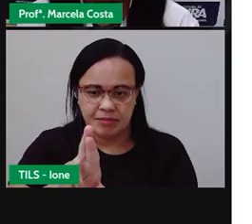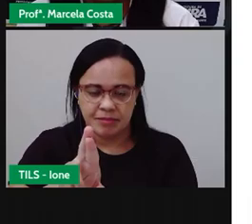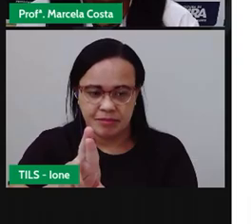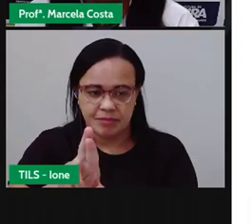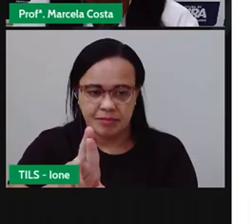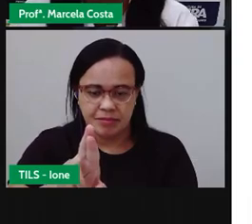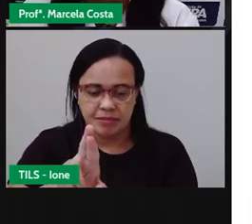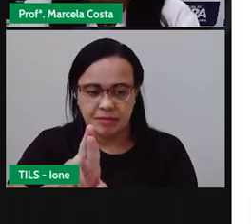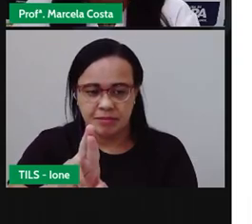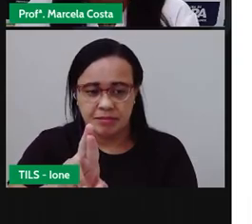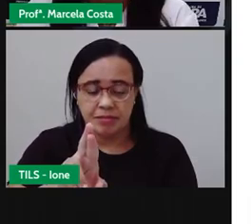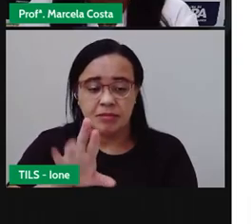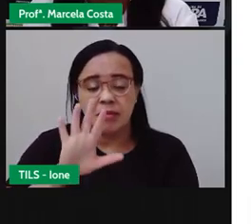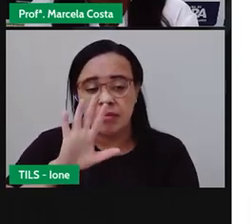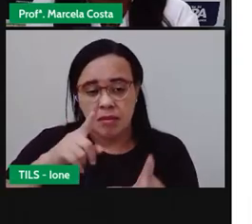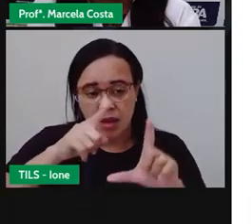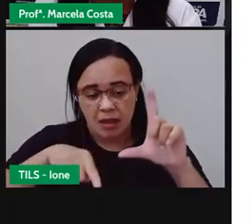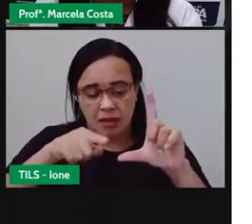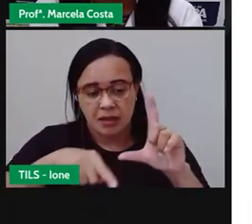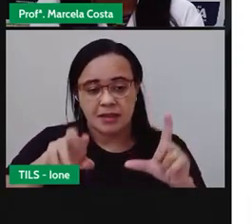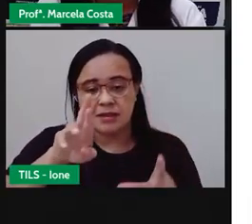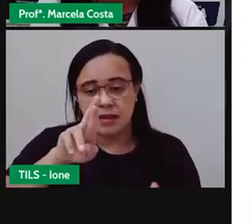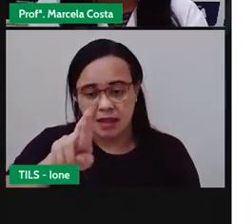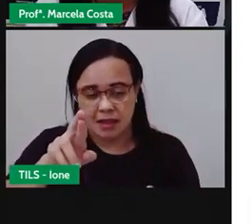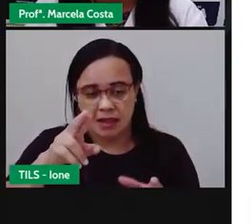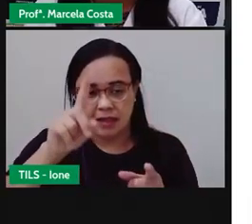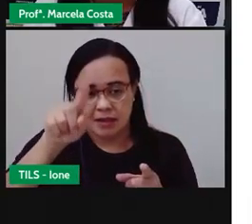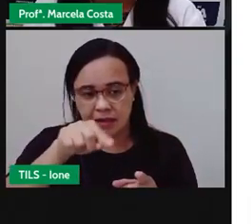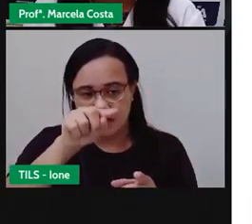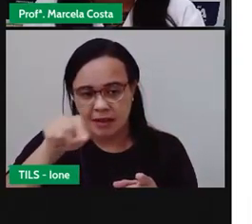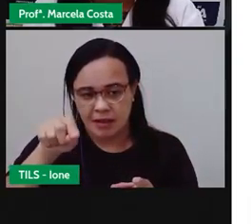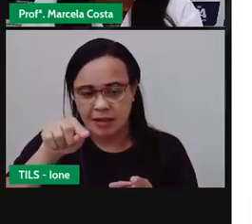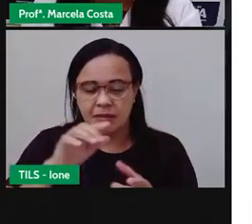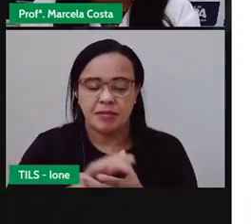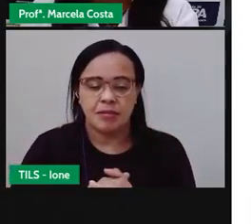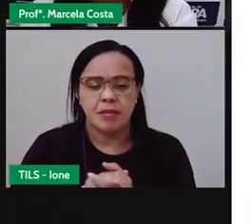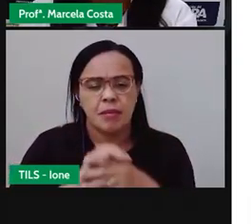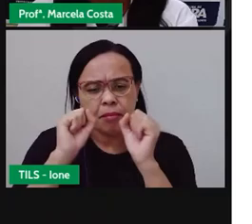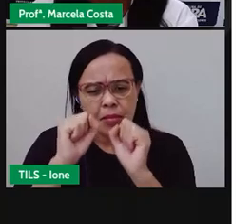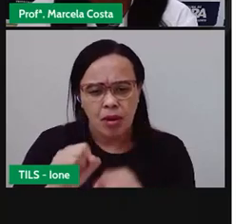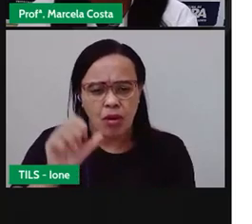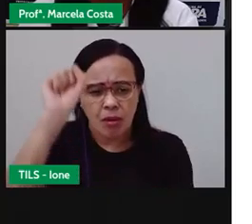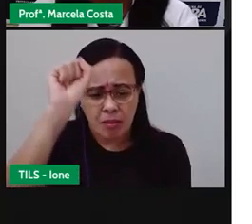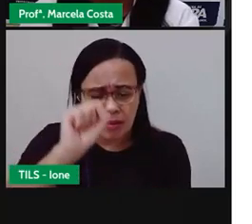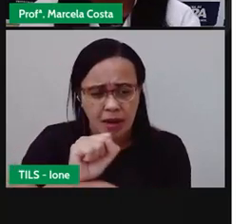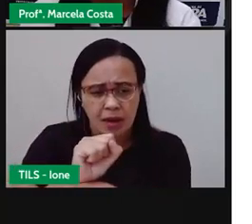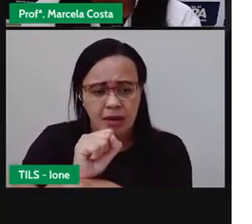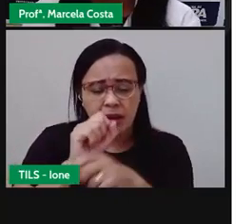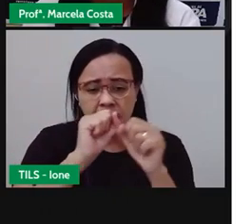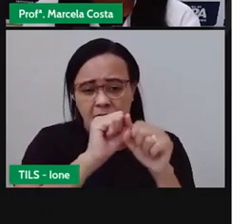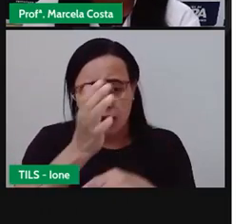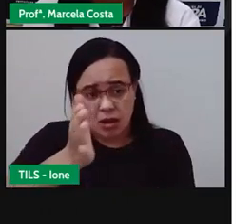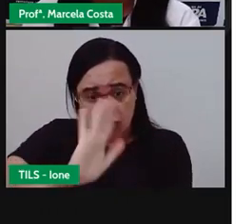Pode também pausar o vídeo nesse momento para conseguir acompanhar.